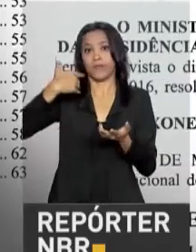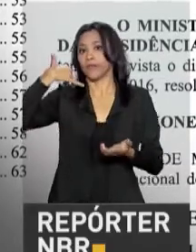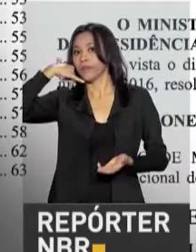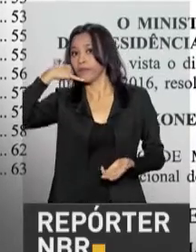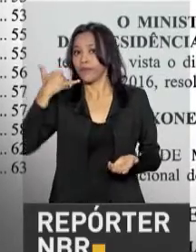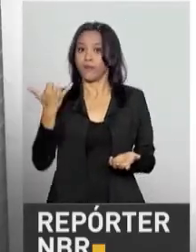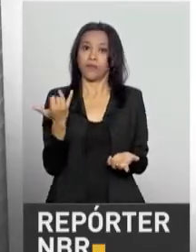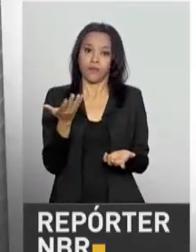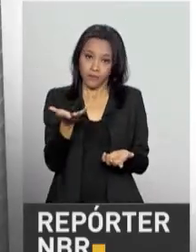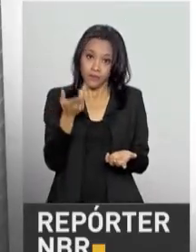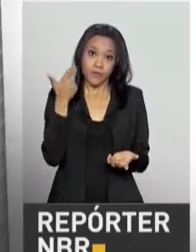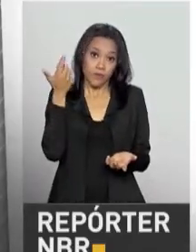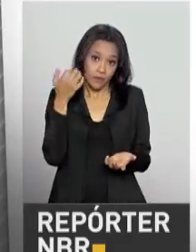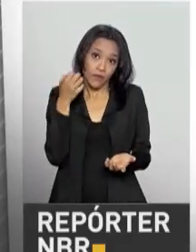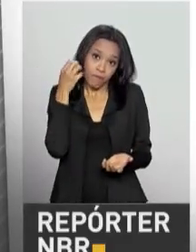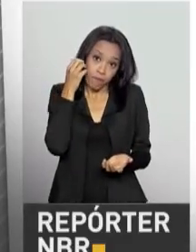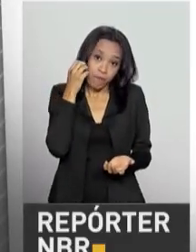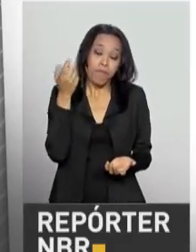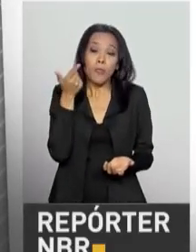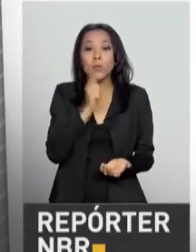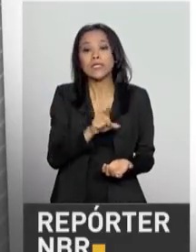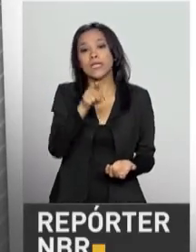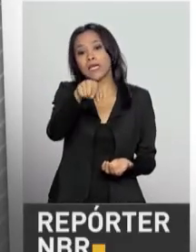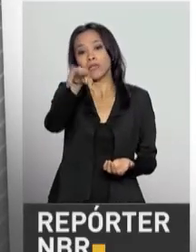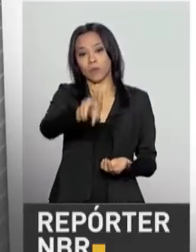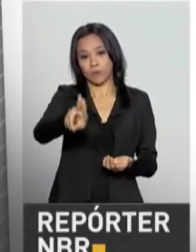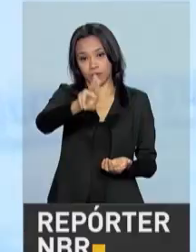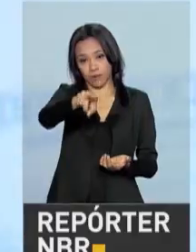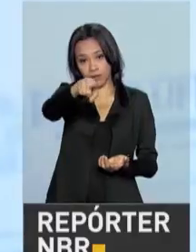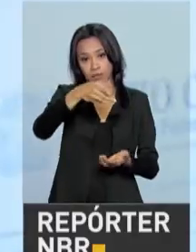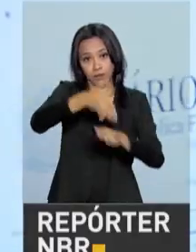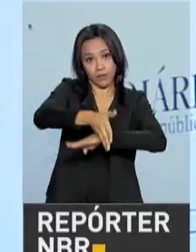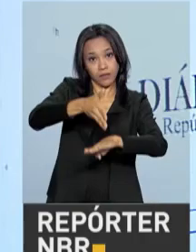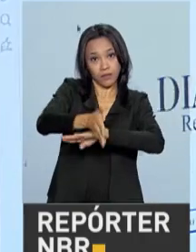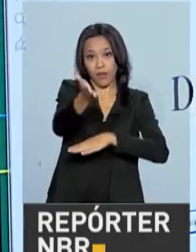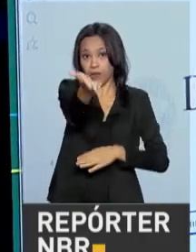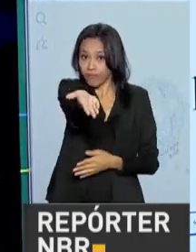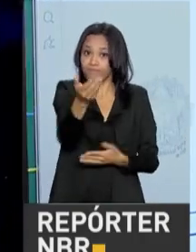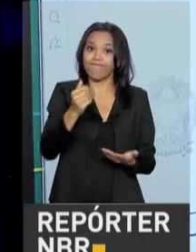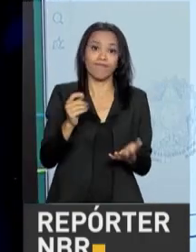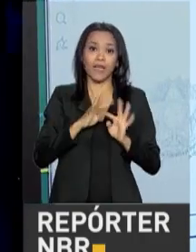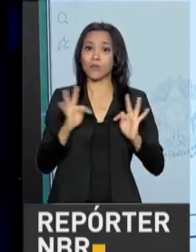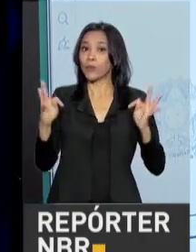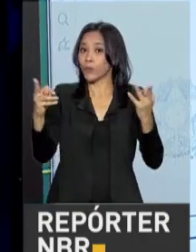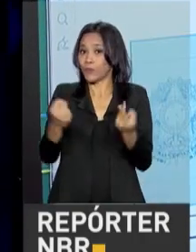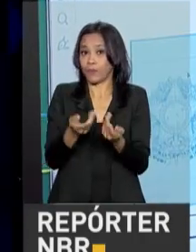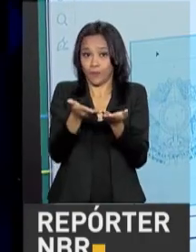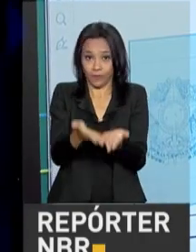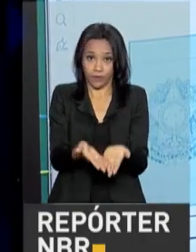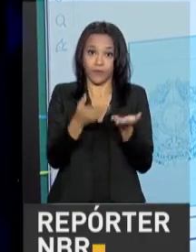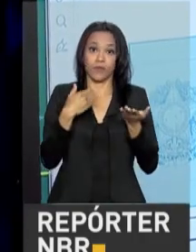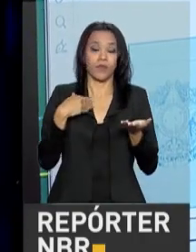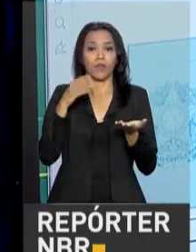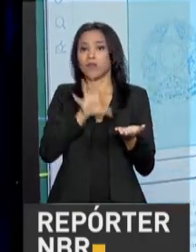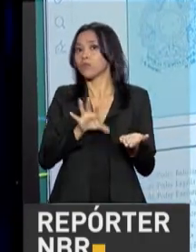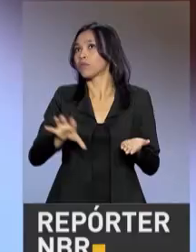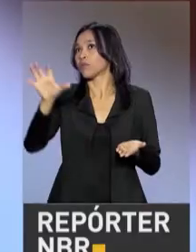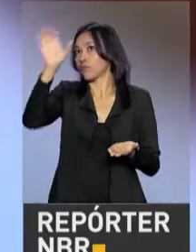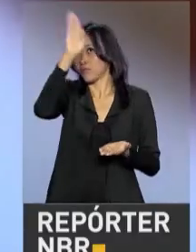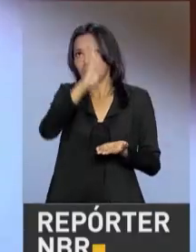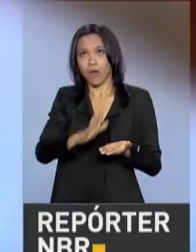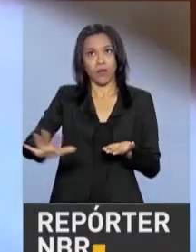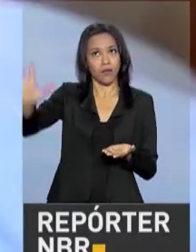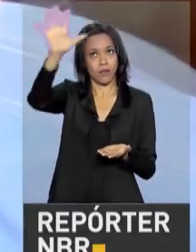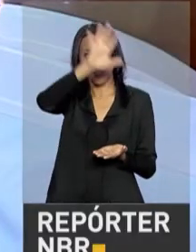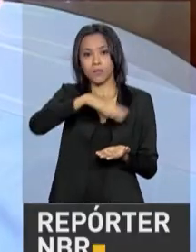você consegue, por este mecanismo, acessar toda a sociedade brasileira em praticamente todo o território nacional,